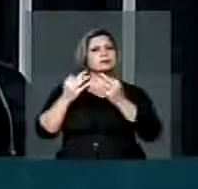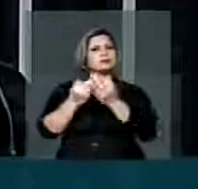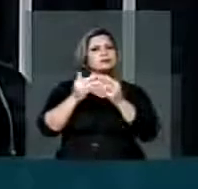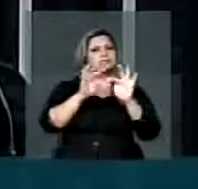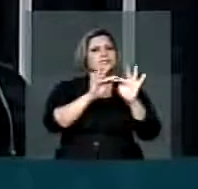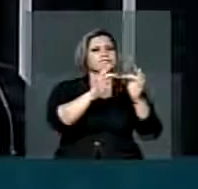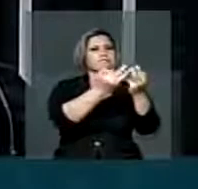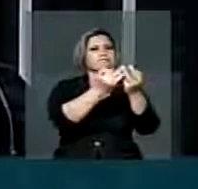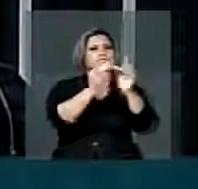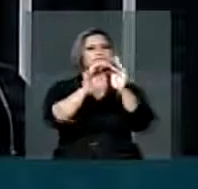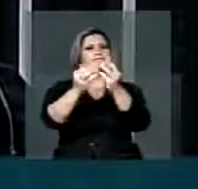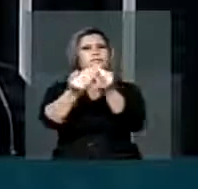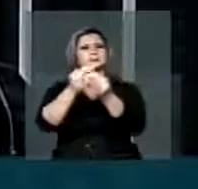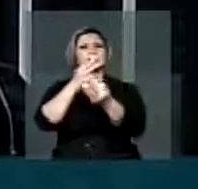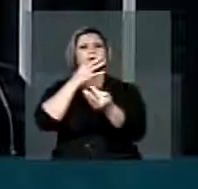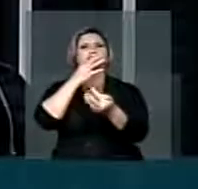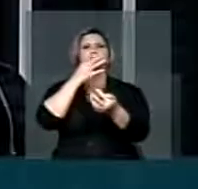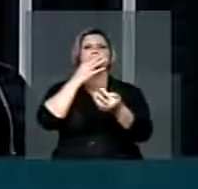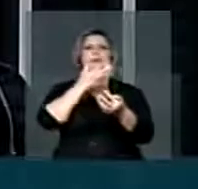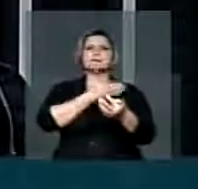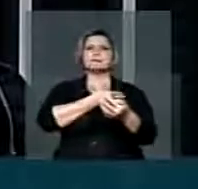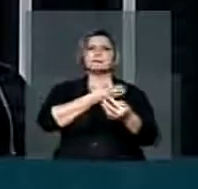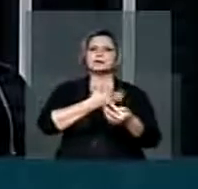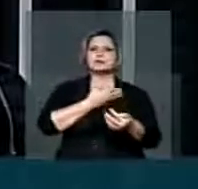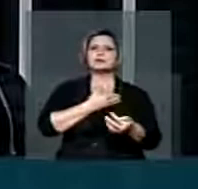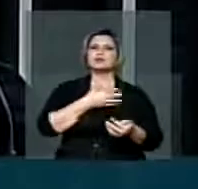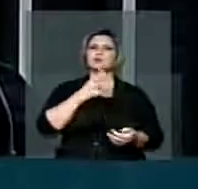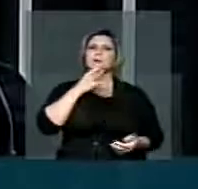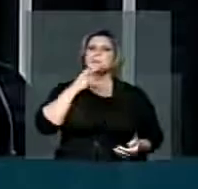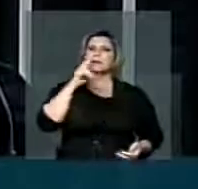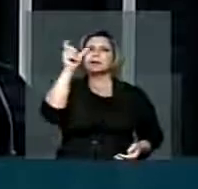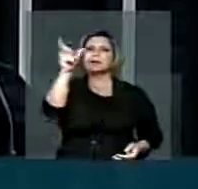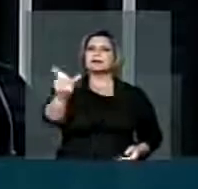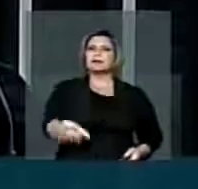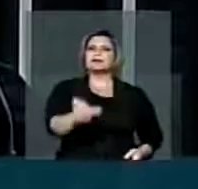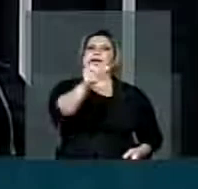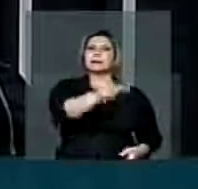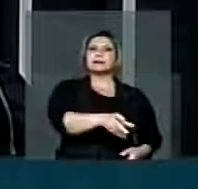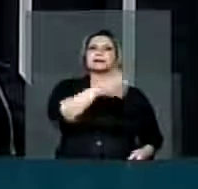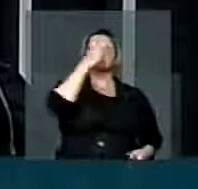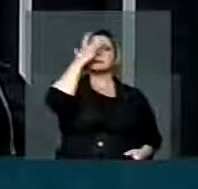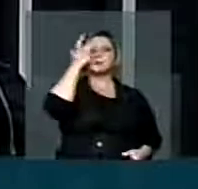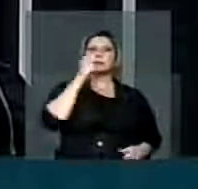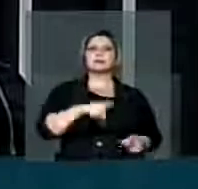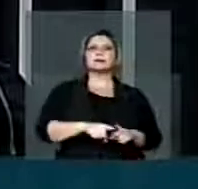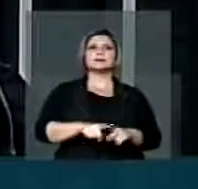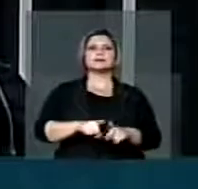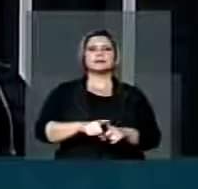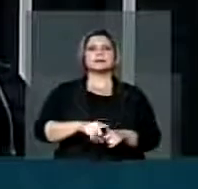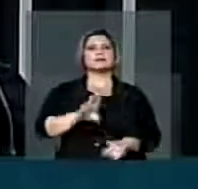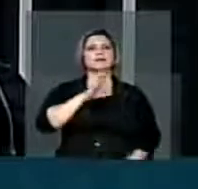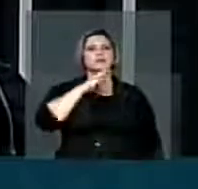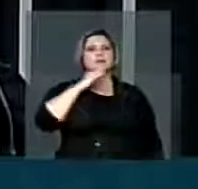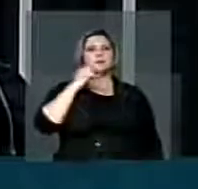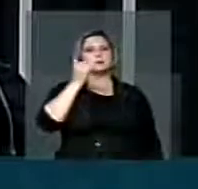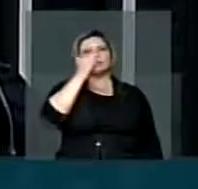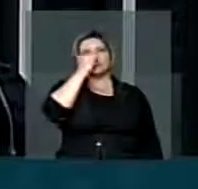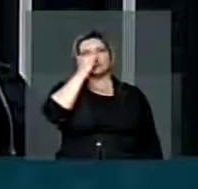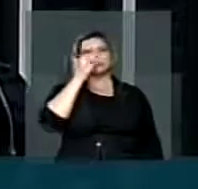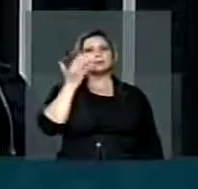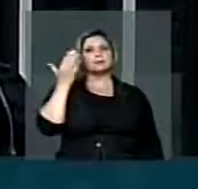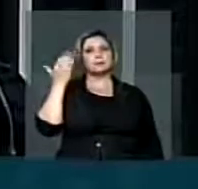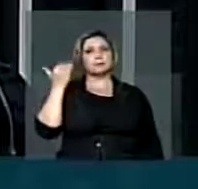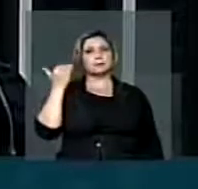familiares, amigos, e conhecia muitas das pessoas que foram vítimas daquela